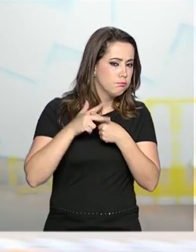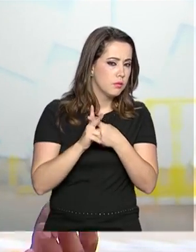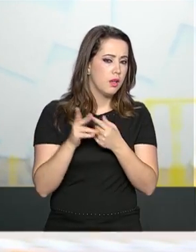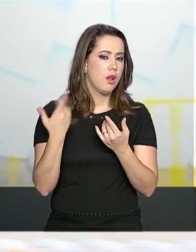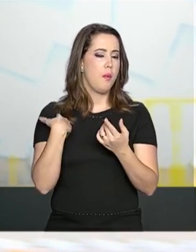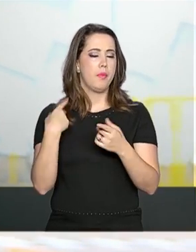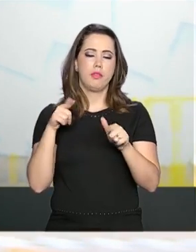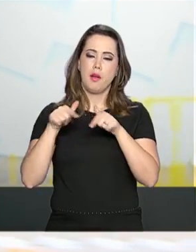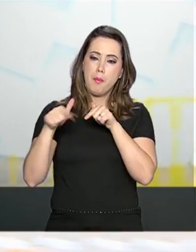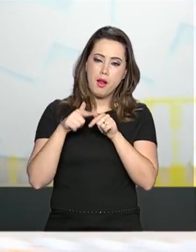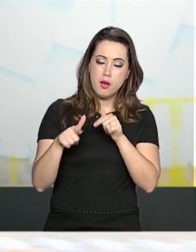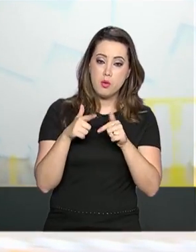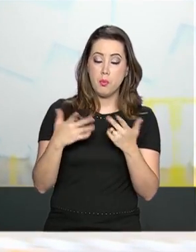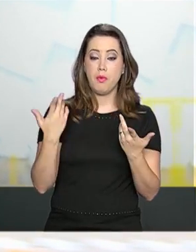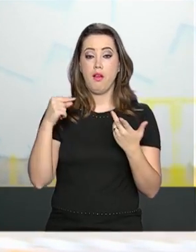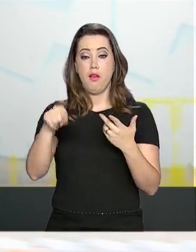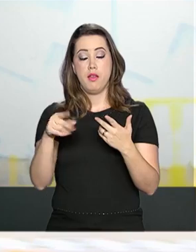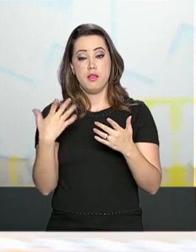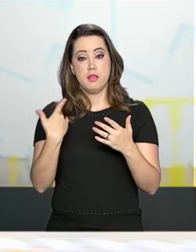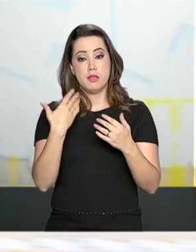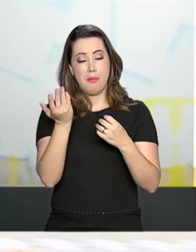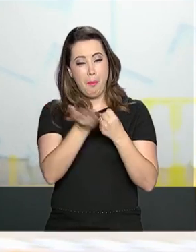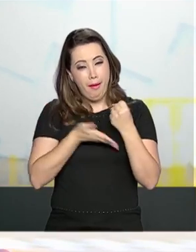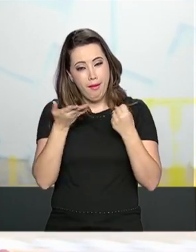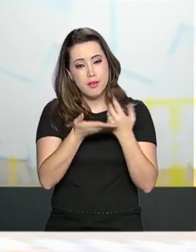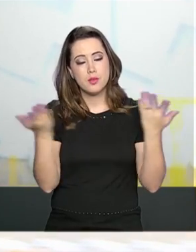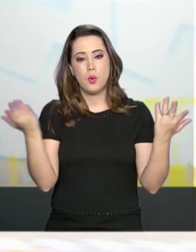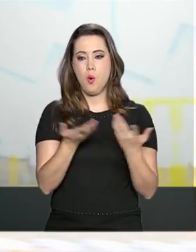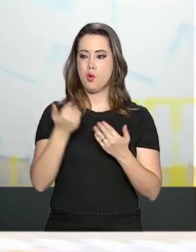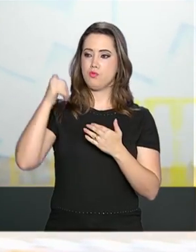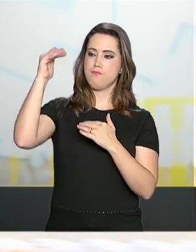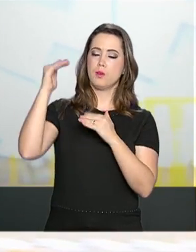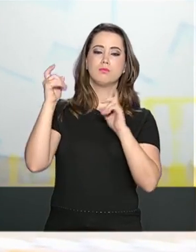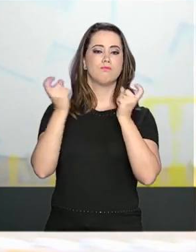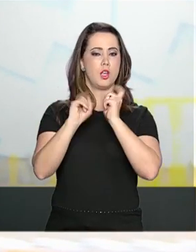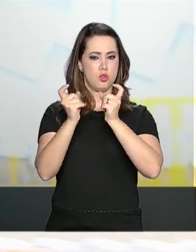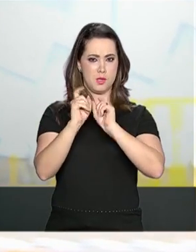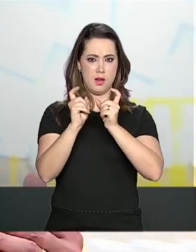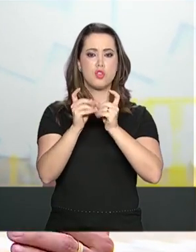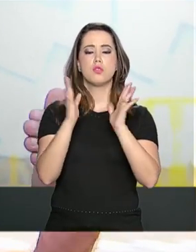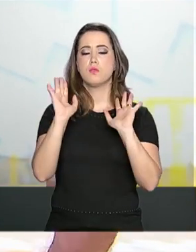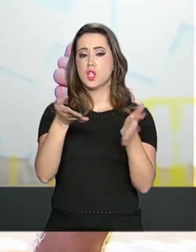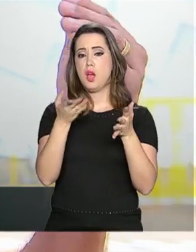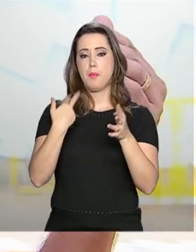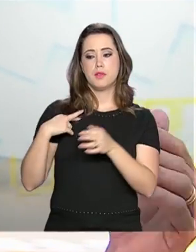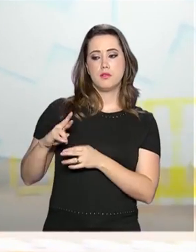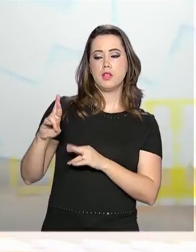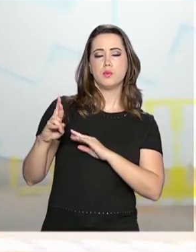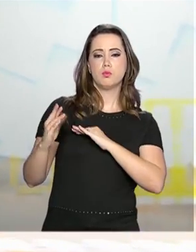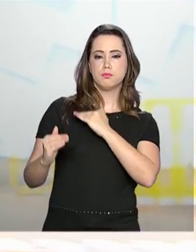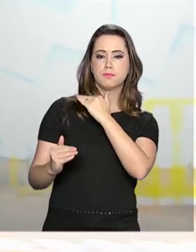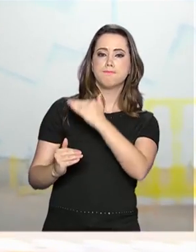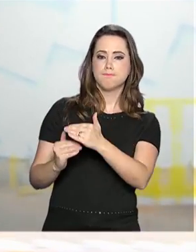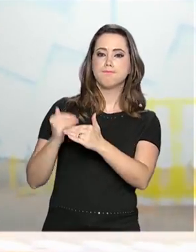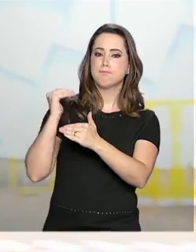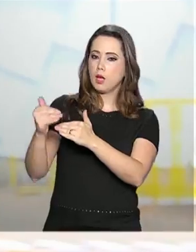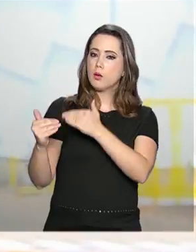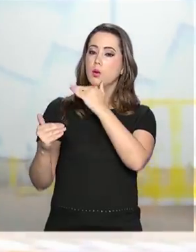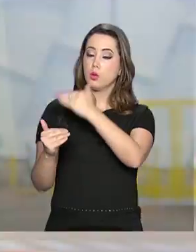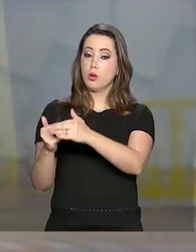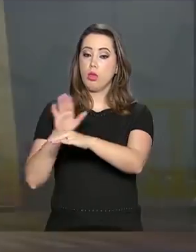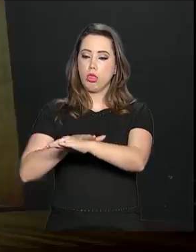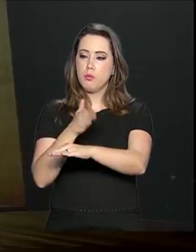mais braçal do que atualmente. Atualmente, hoje é mais administrativo, mas a responsabilidade foi aumentando proporcionalmente com o tempo.